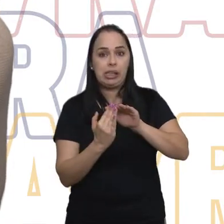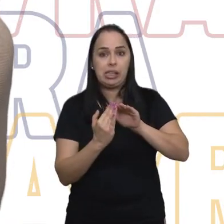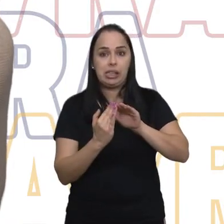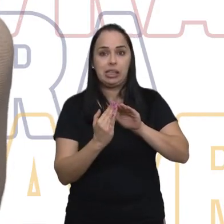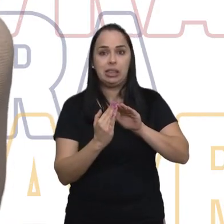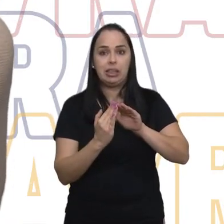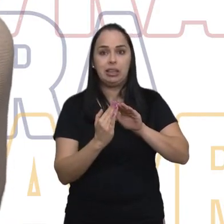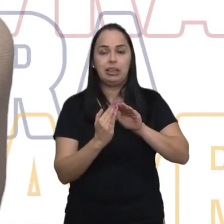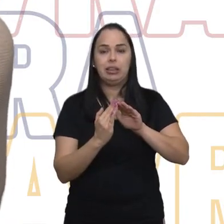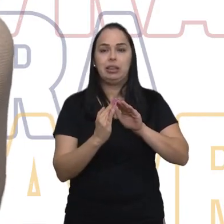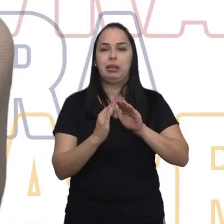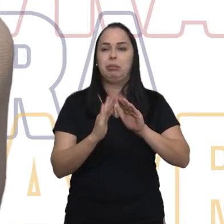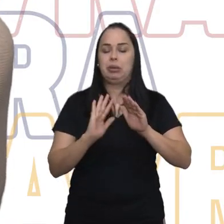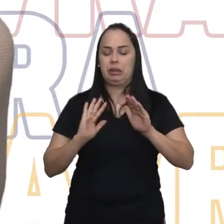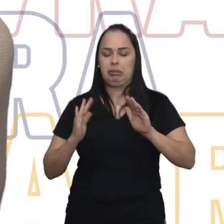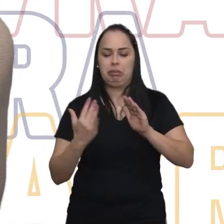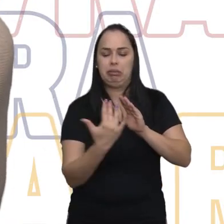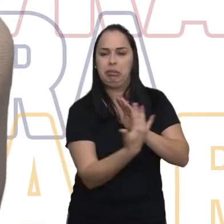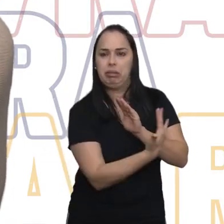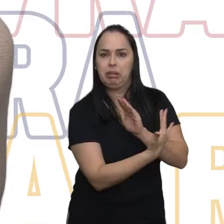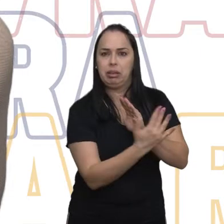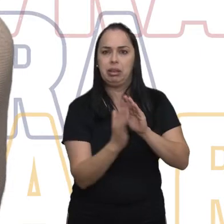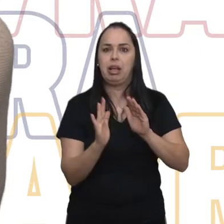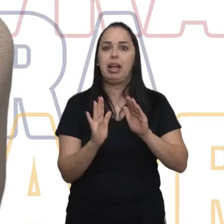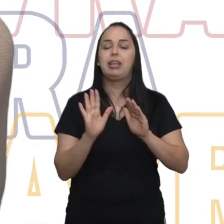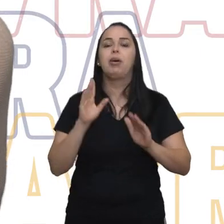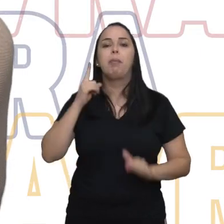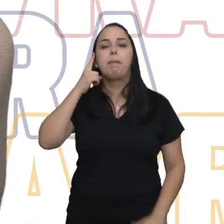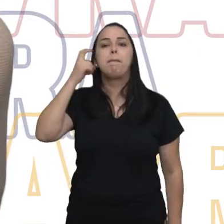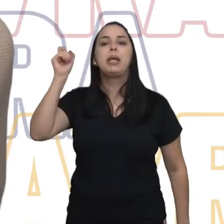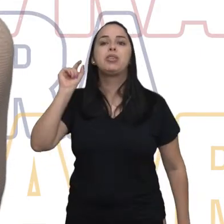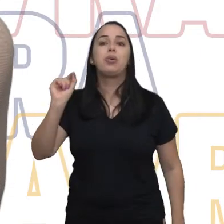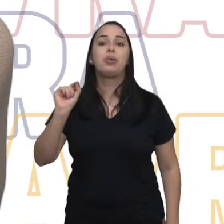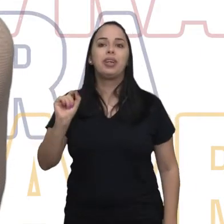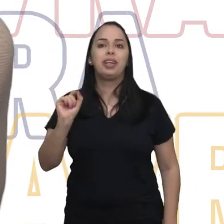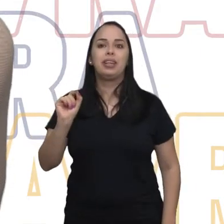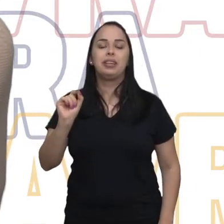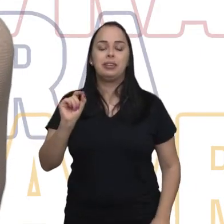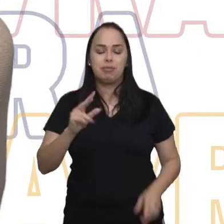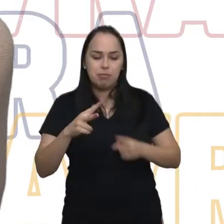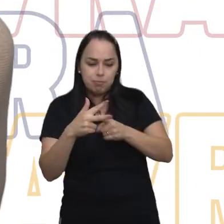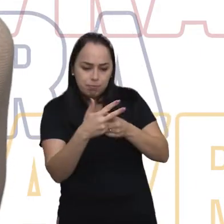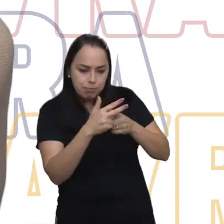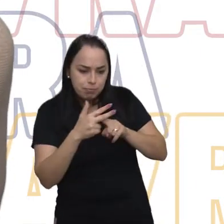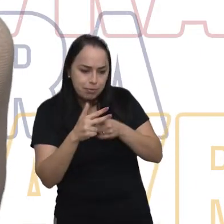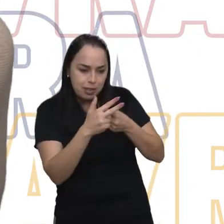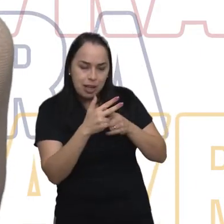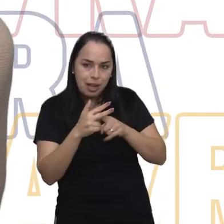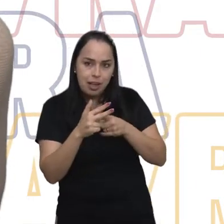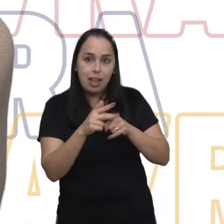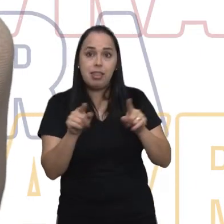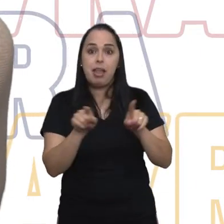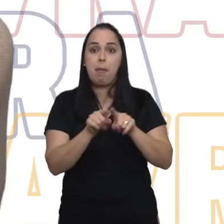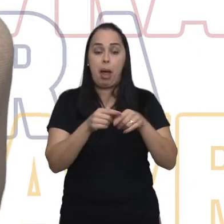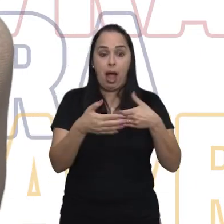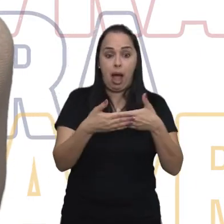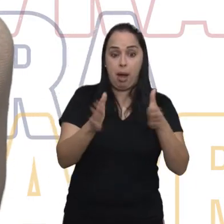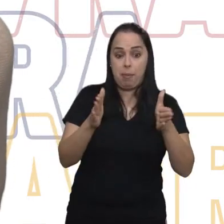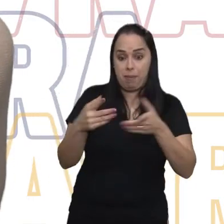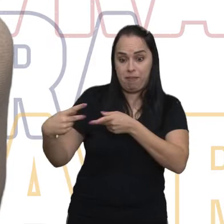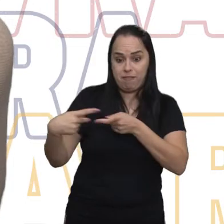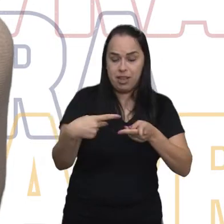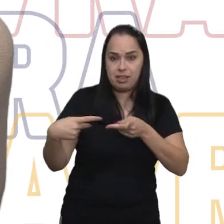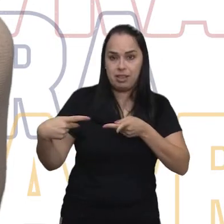toda tapumada, houve-se um pensamento, vamos recuperar a capela para visitação. Tudo bem. Então